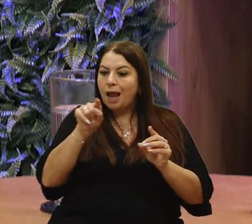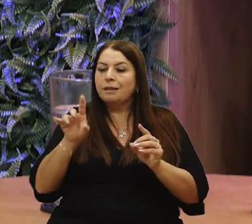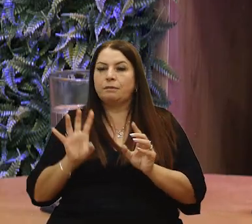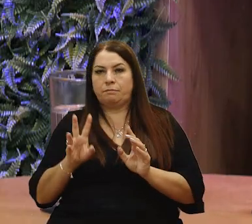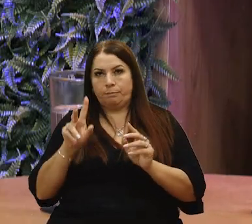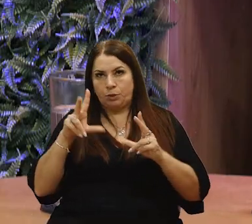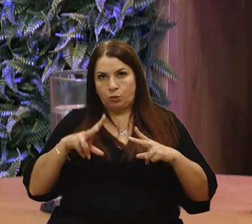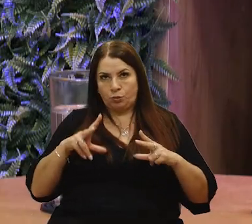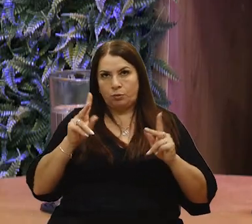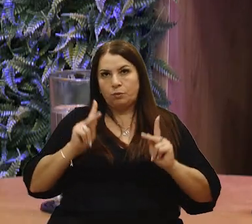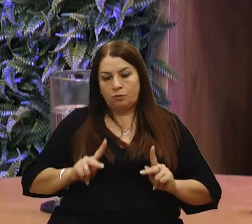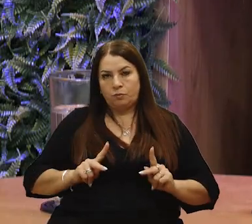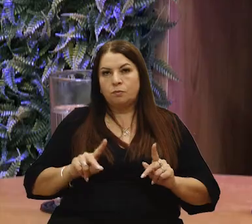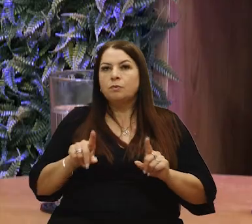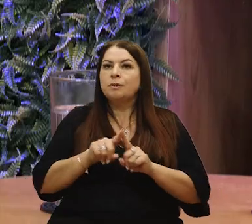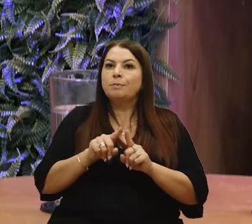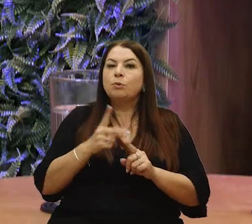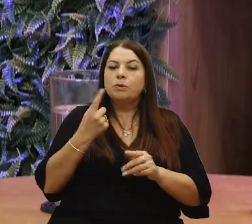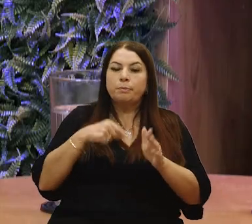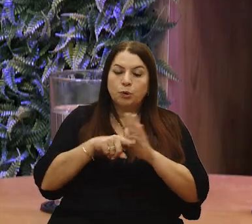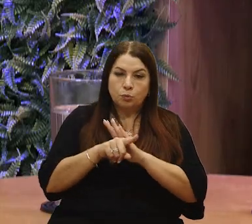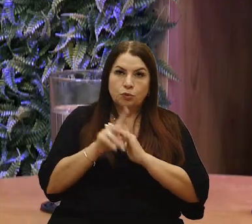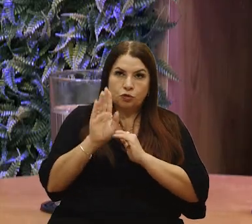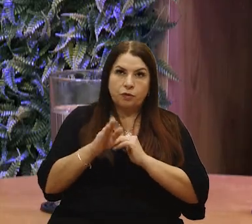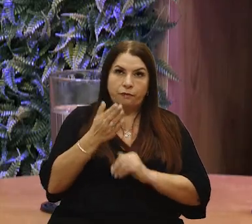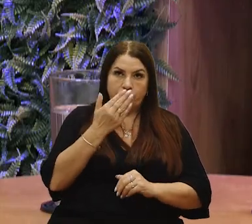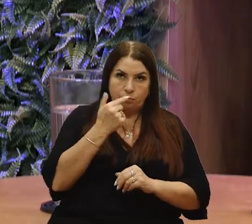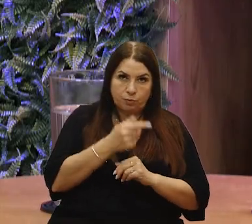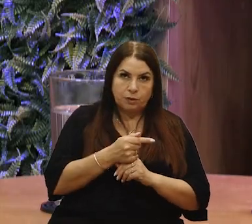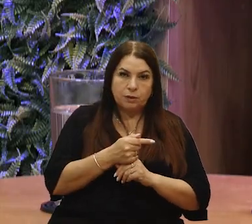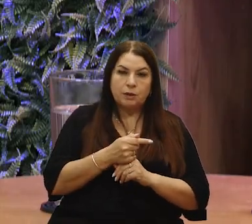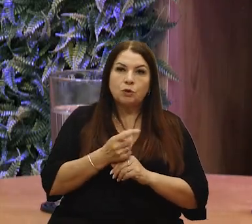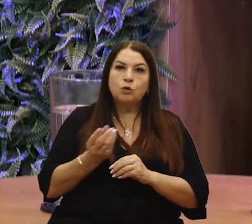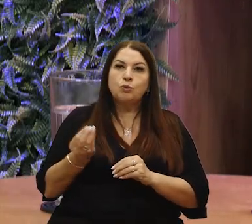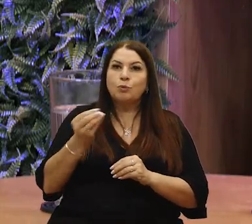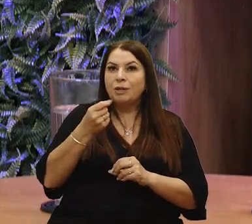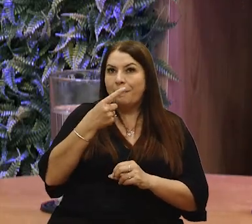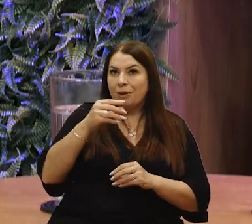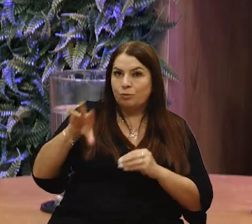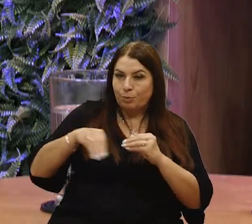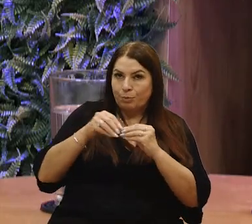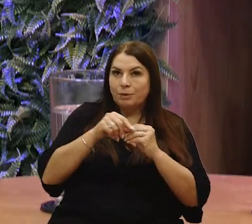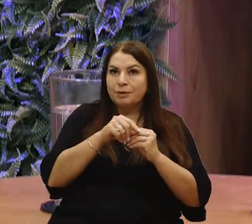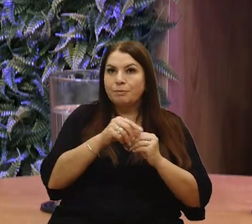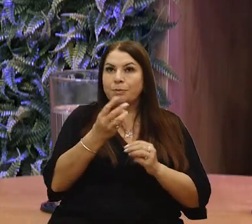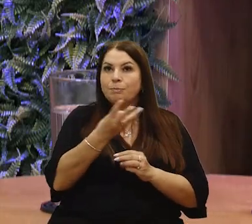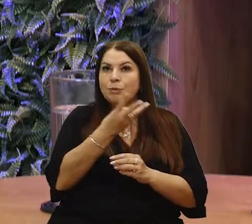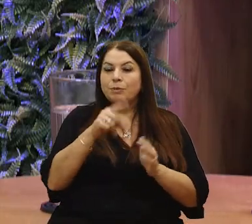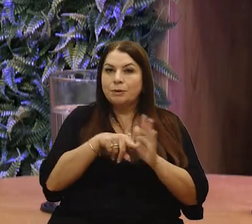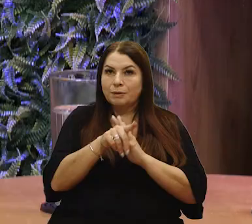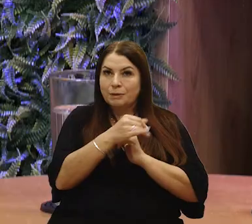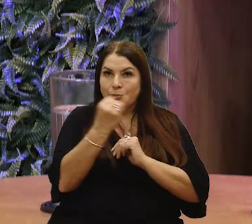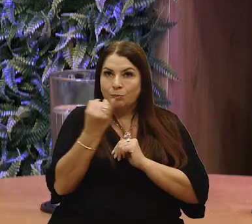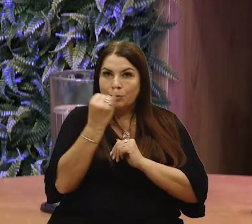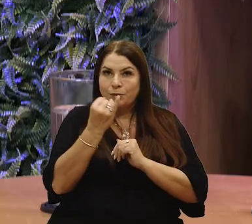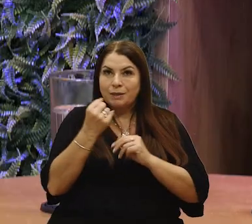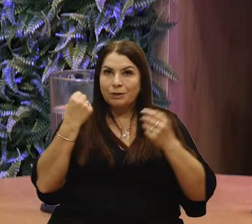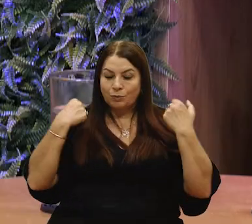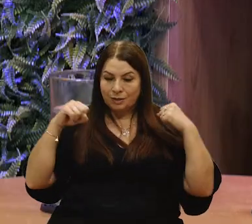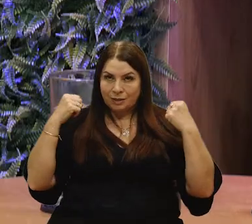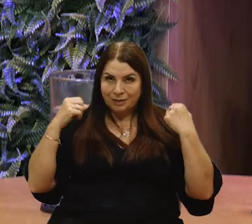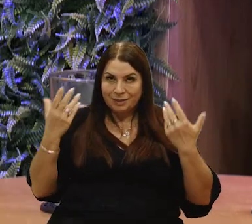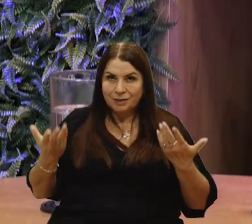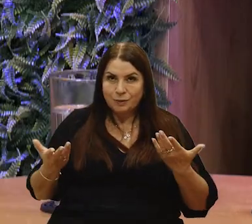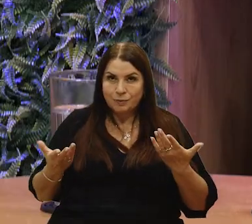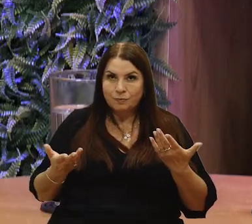consequentemente, a inflamação, ela diminui. Temos aí inúmeros benefícios em relação à dor, ao peso, ao cansaço. Essa paciente, ela